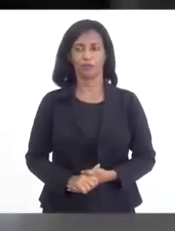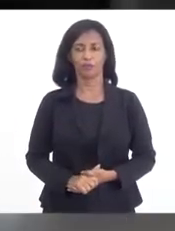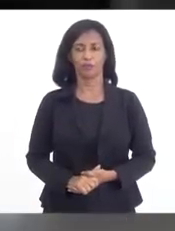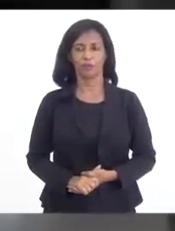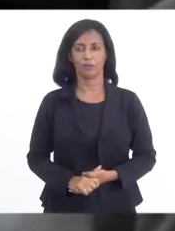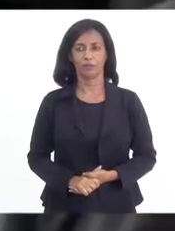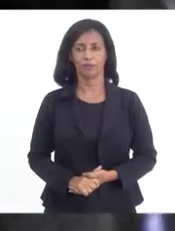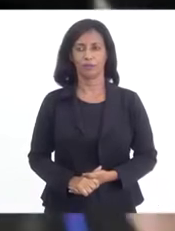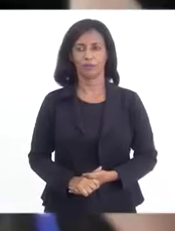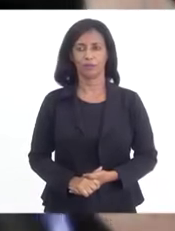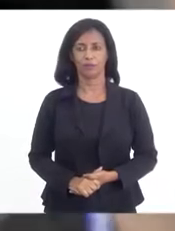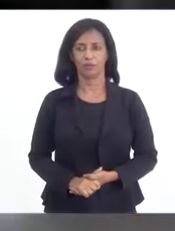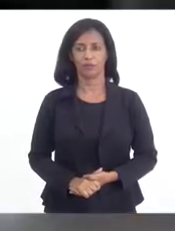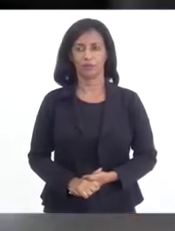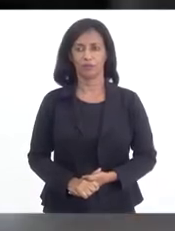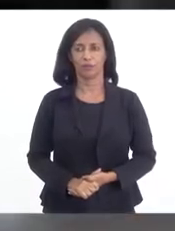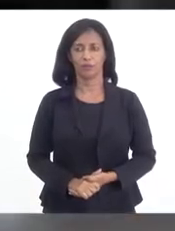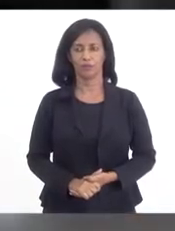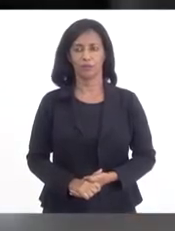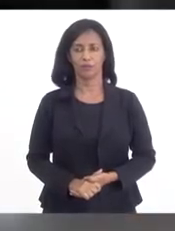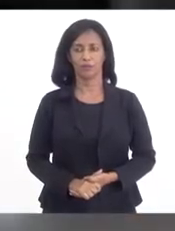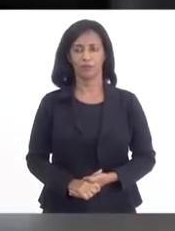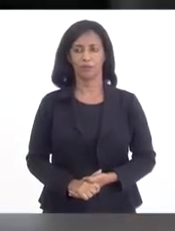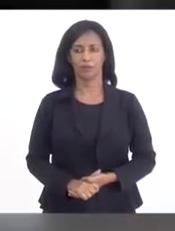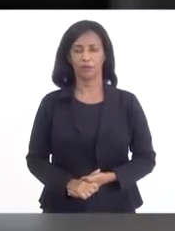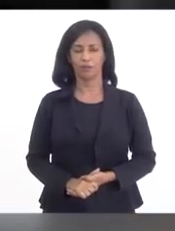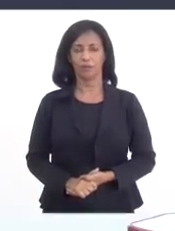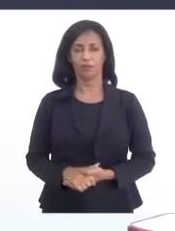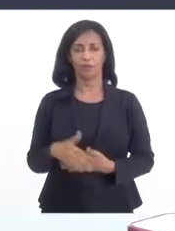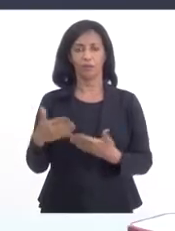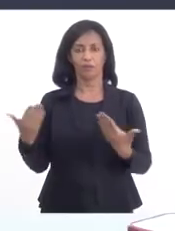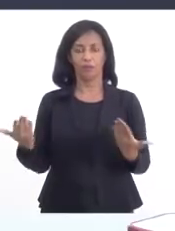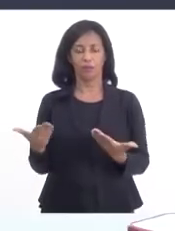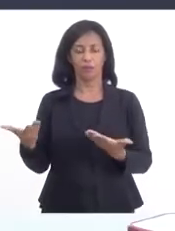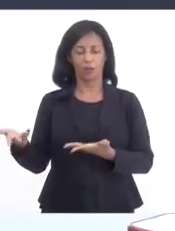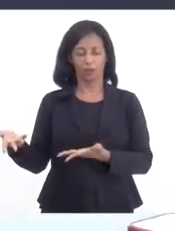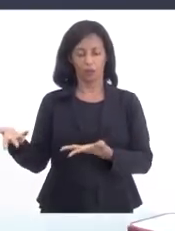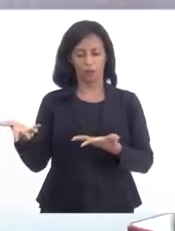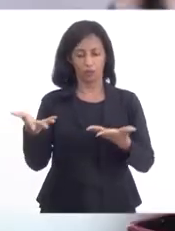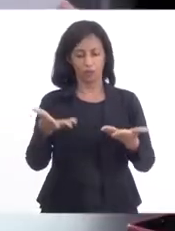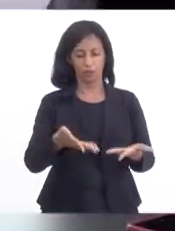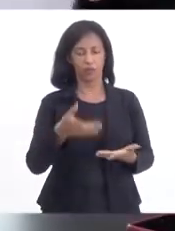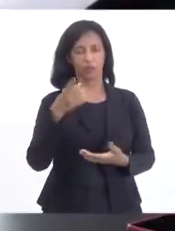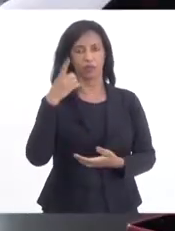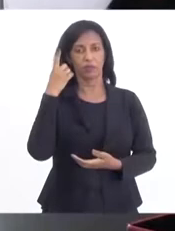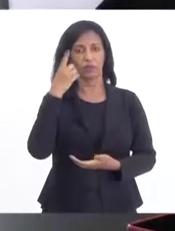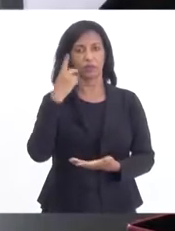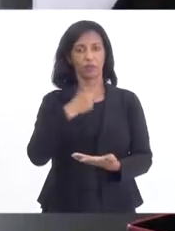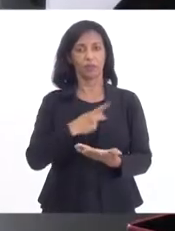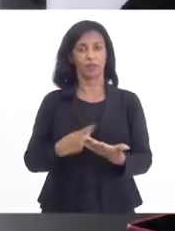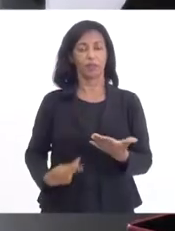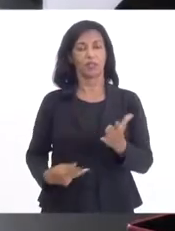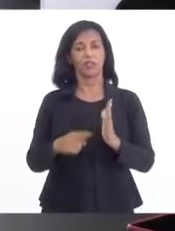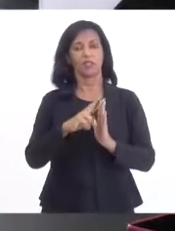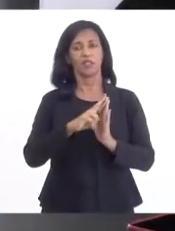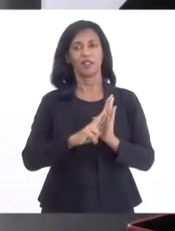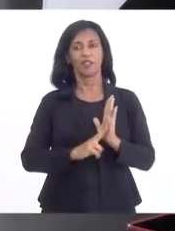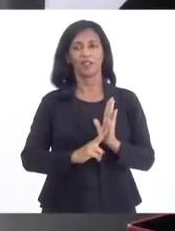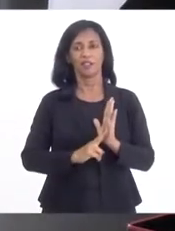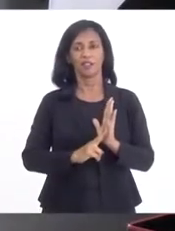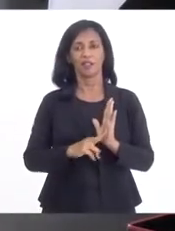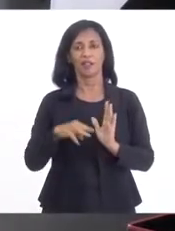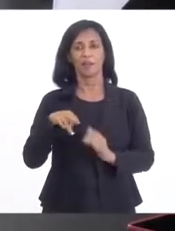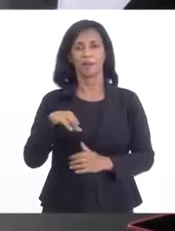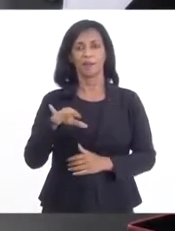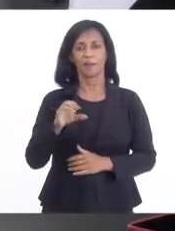Então convido agora. Então convido agora o deputado presidente relator,